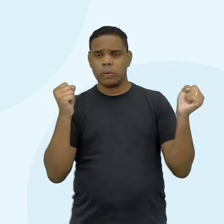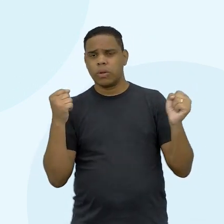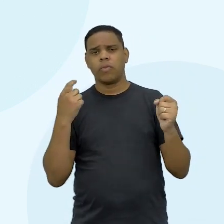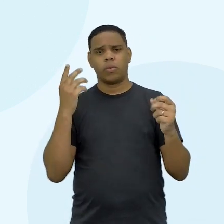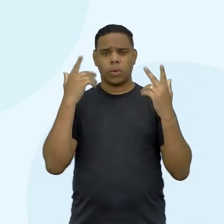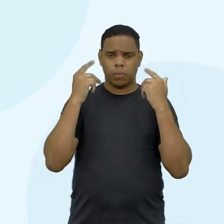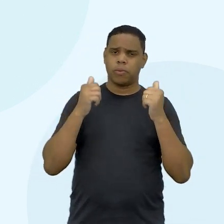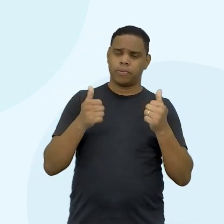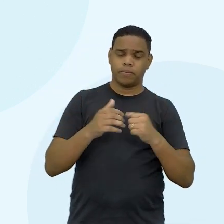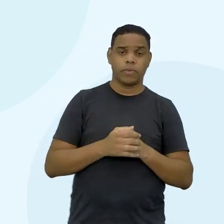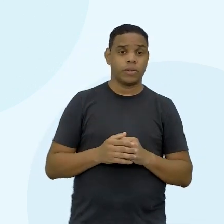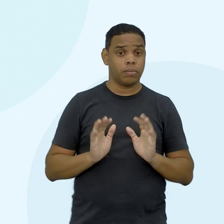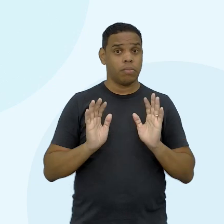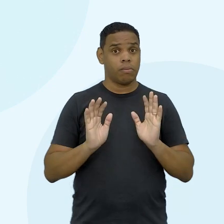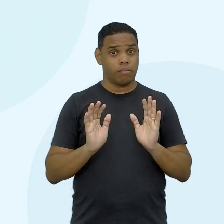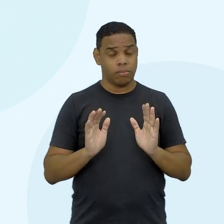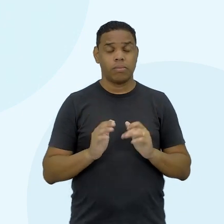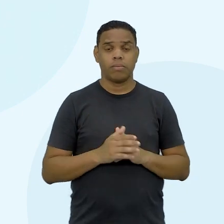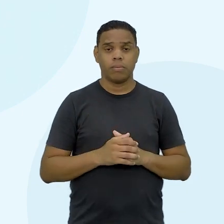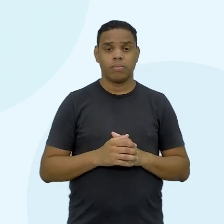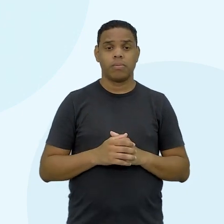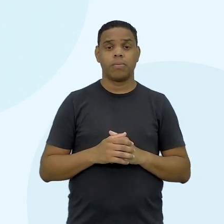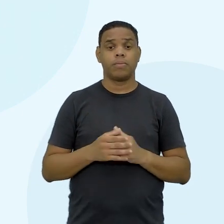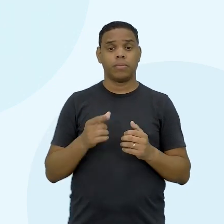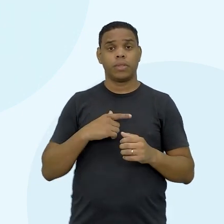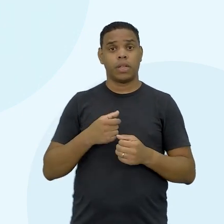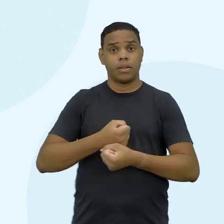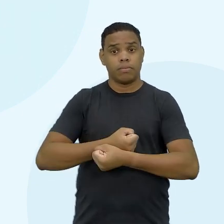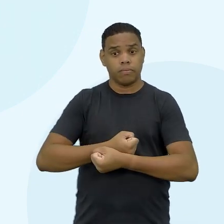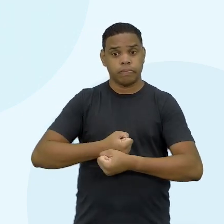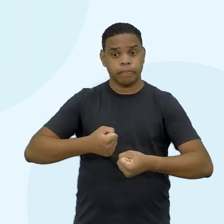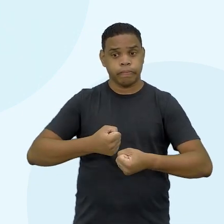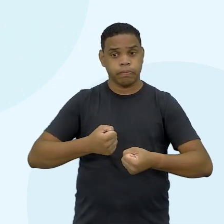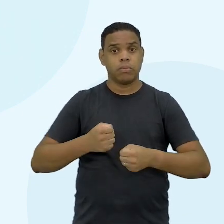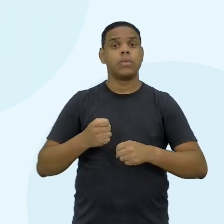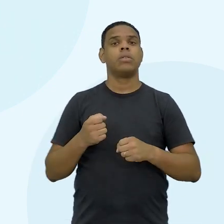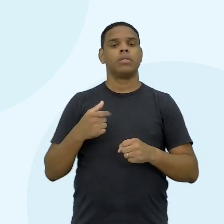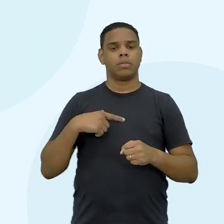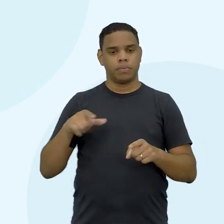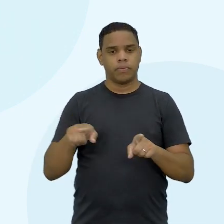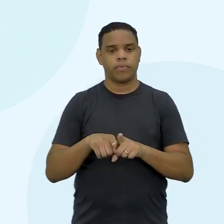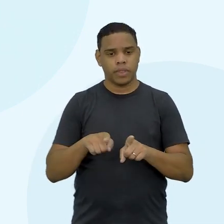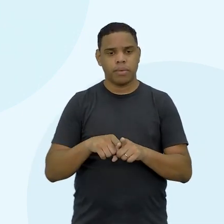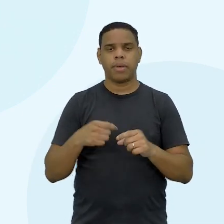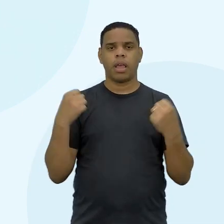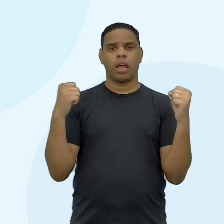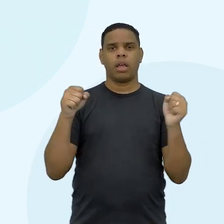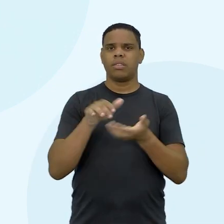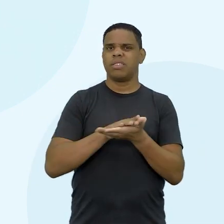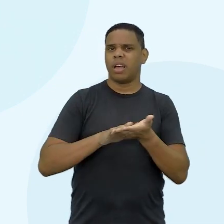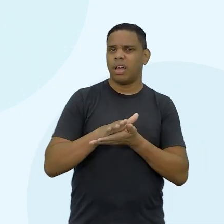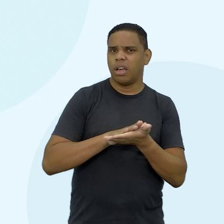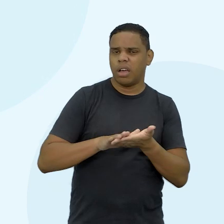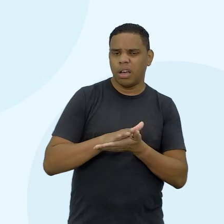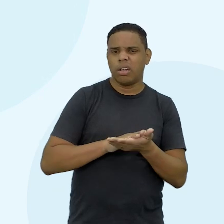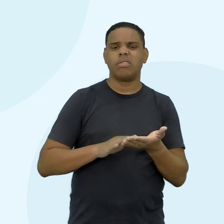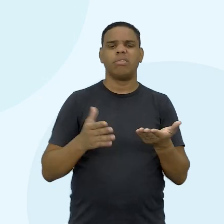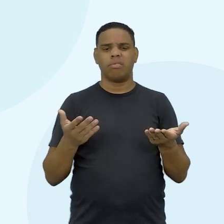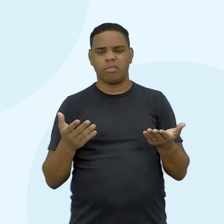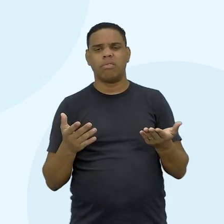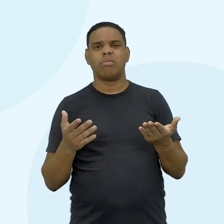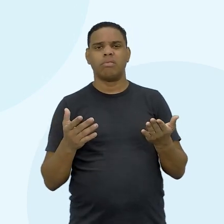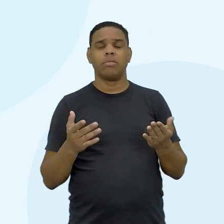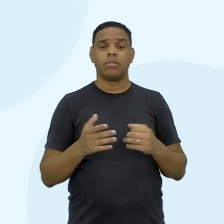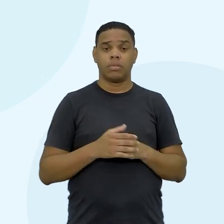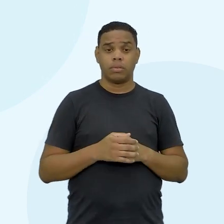estressantes, ok. Mas, olha só, aumento do peso, né? A questão do sedentarismo, né? A questão